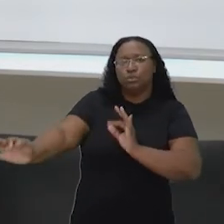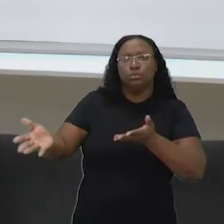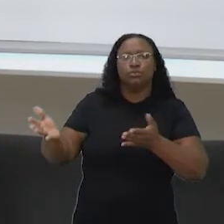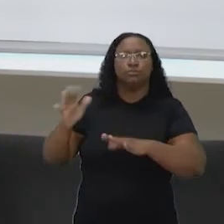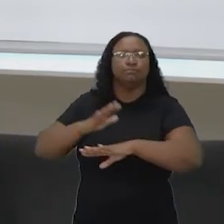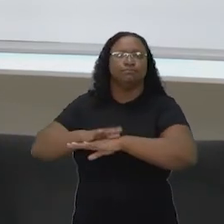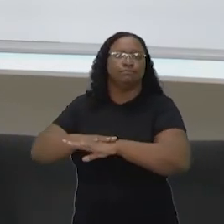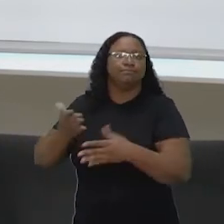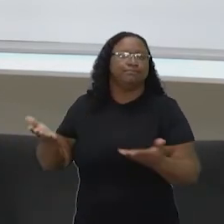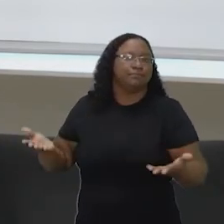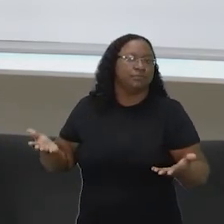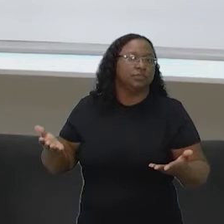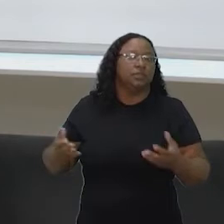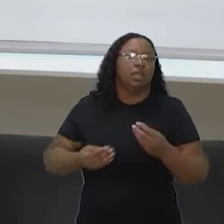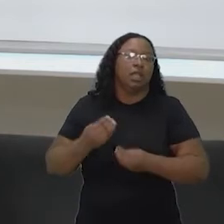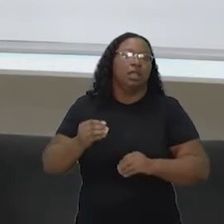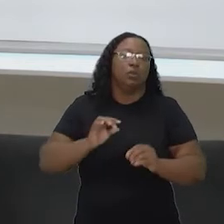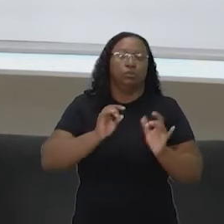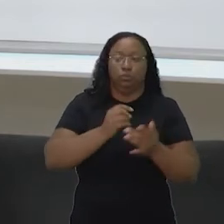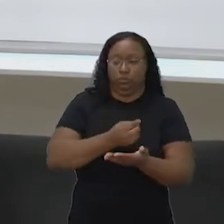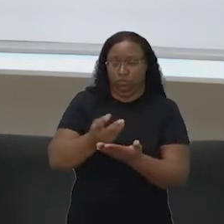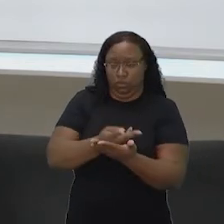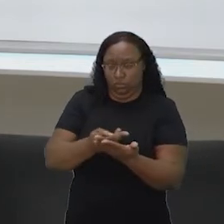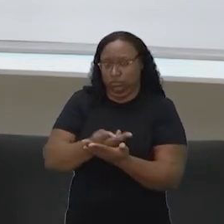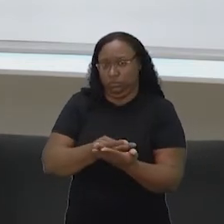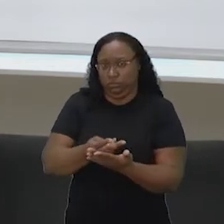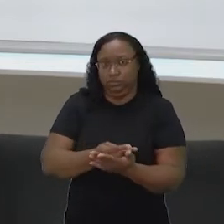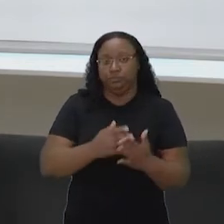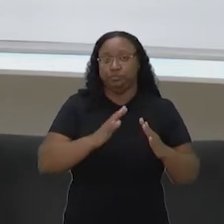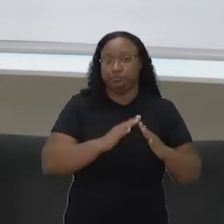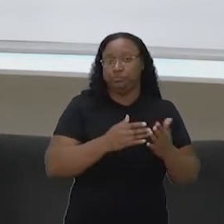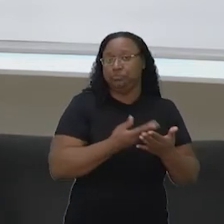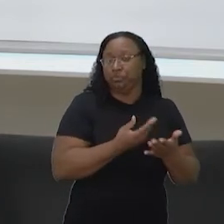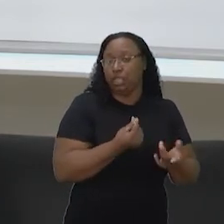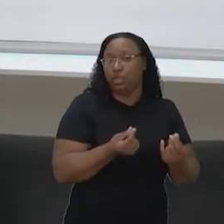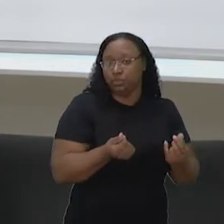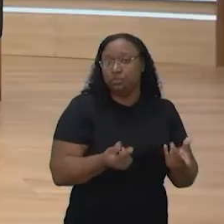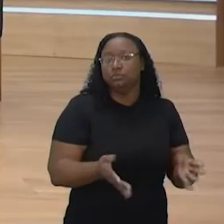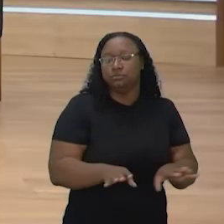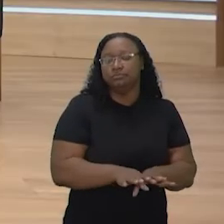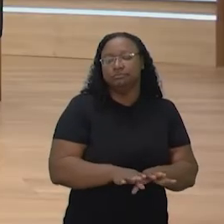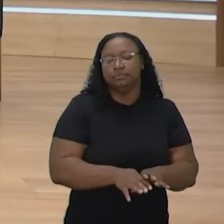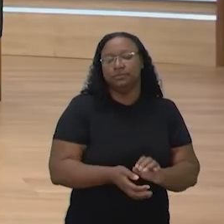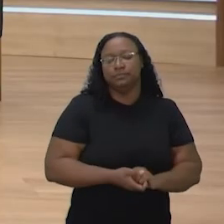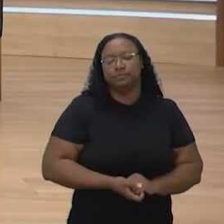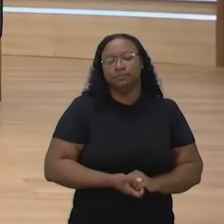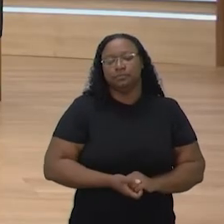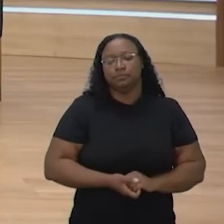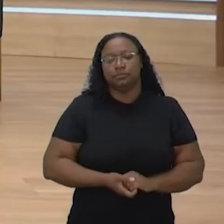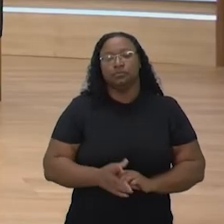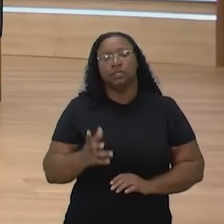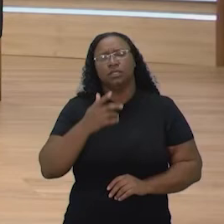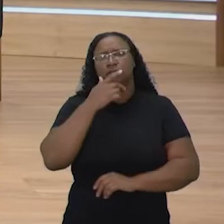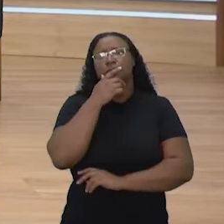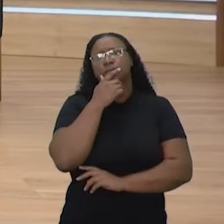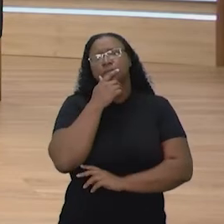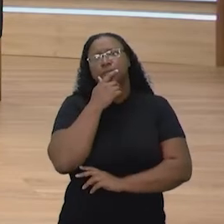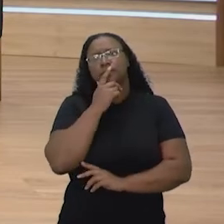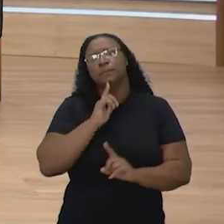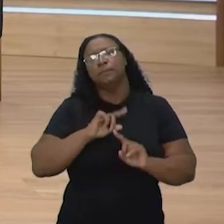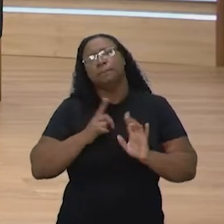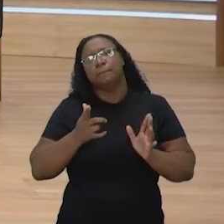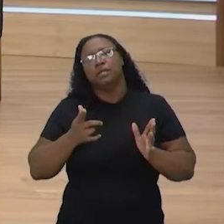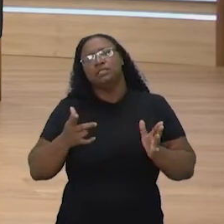estudo econômico para ver o que vale a pena produzir e do que, né? Mas esse caso é para fazer gerar